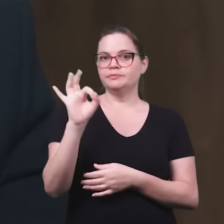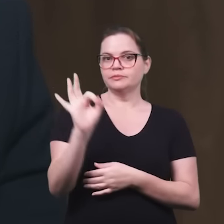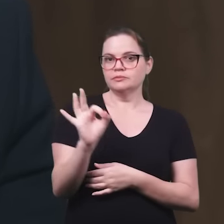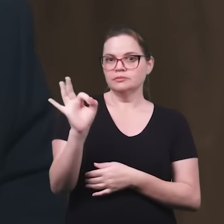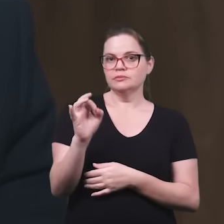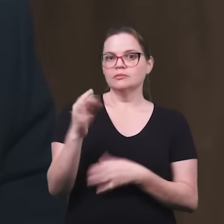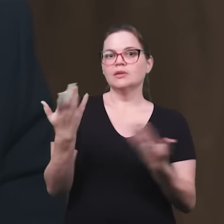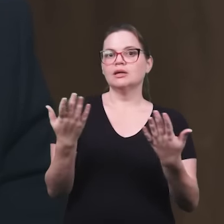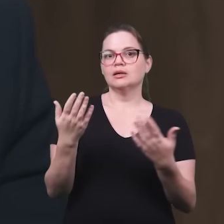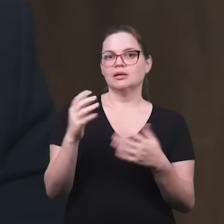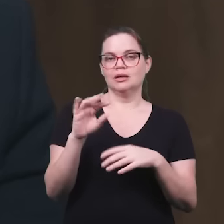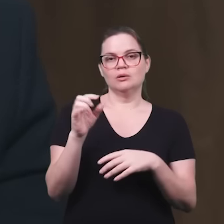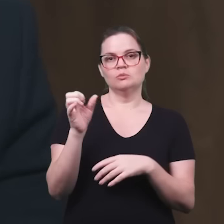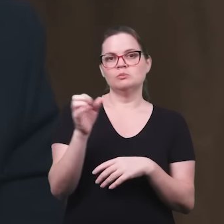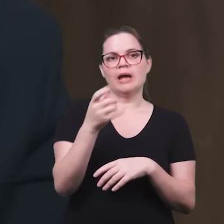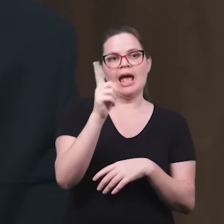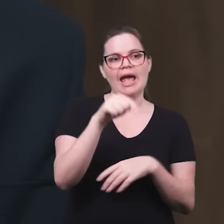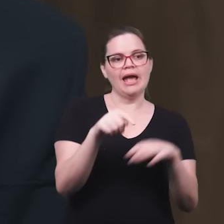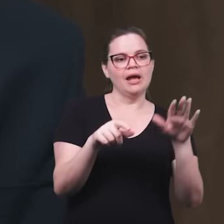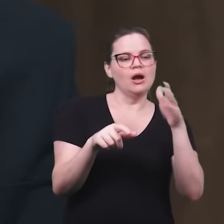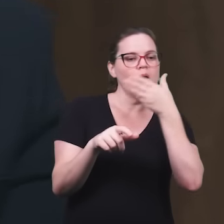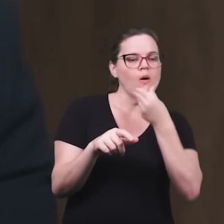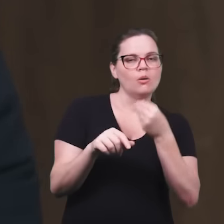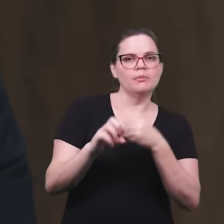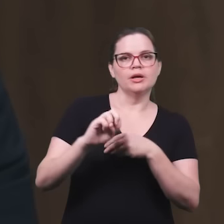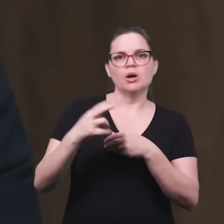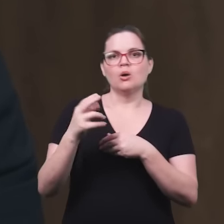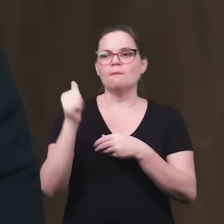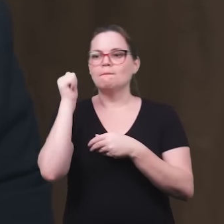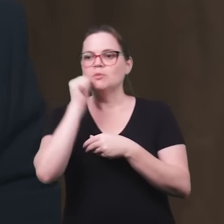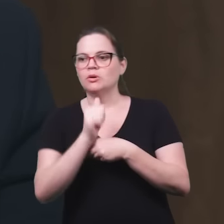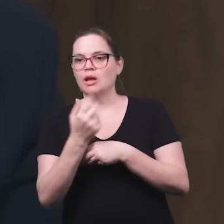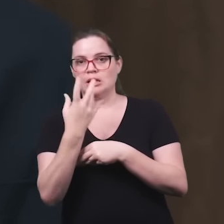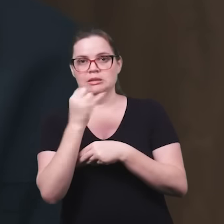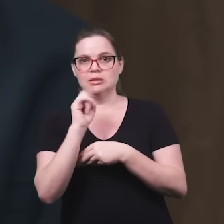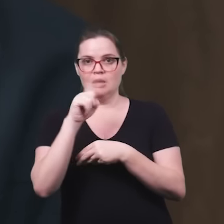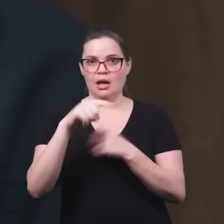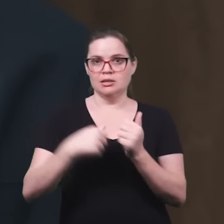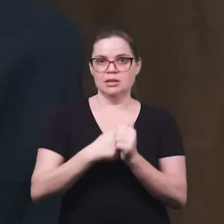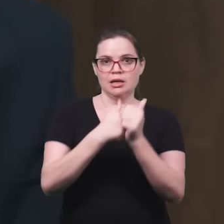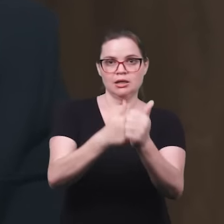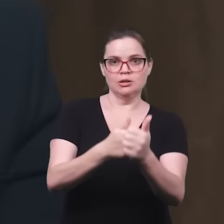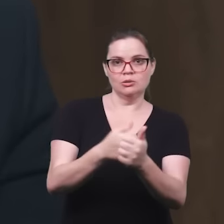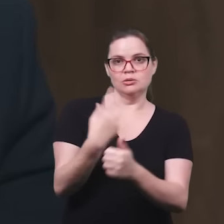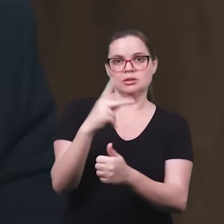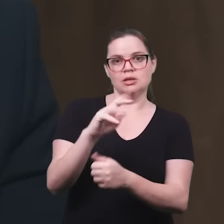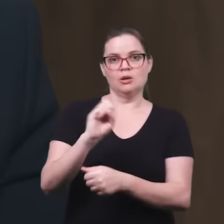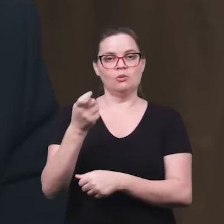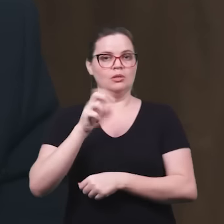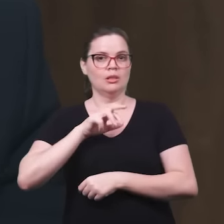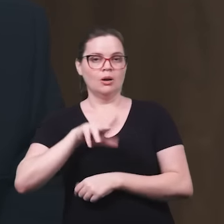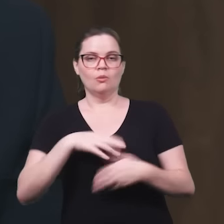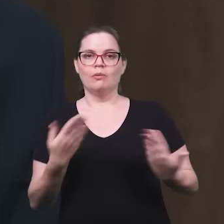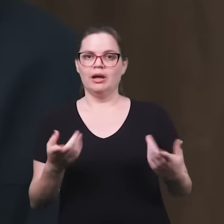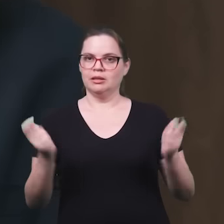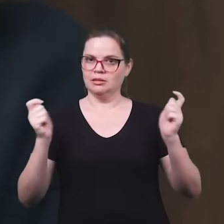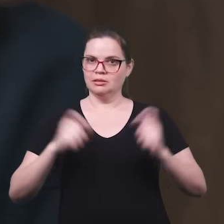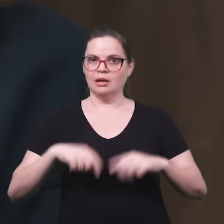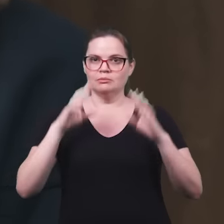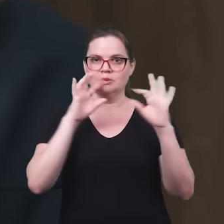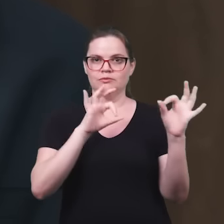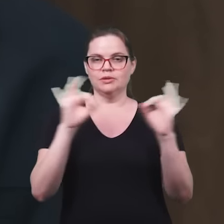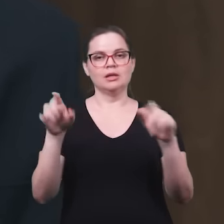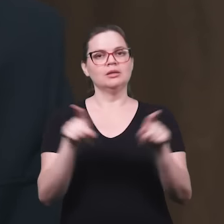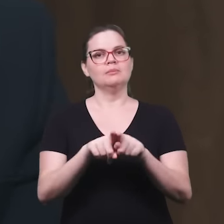pessoas que assistiram desse conteúdo são seus seguidores, quantos não são, quantos são homens, quantos são mulheres, em alguns casos mostra